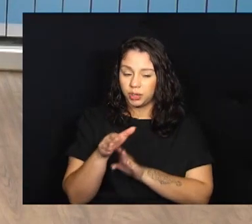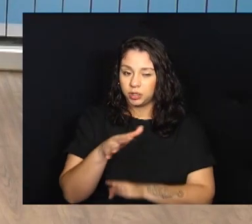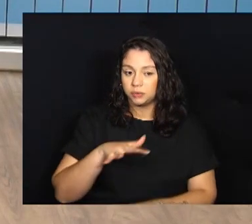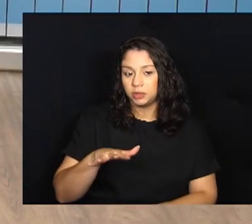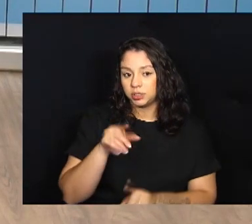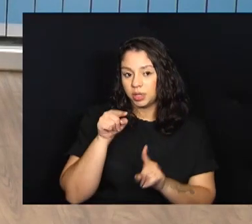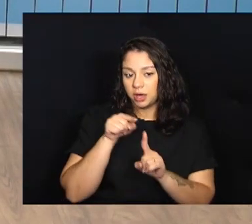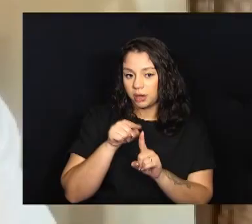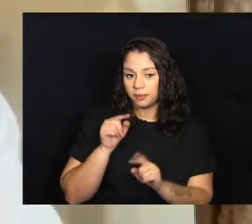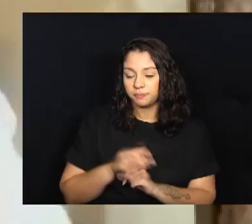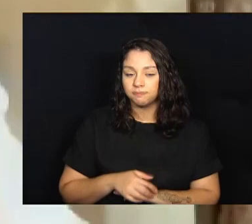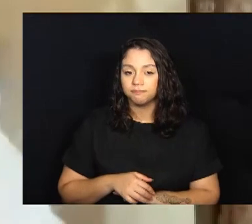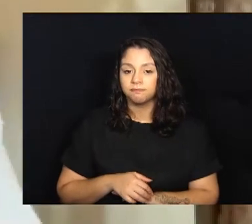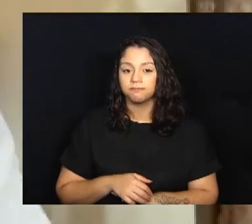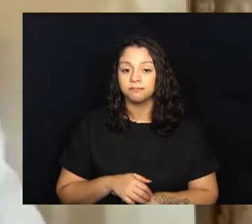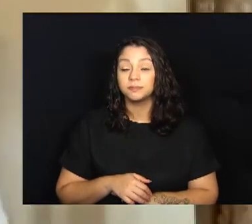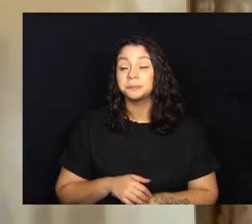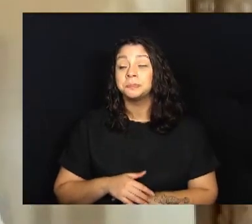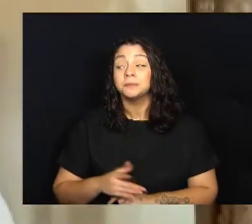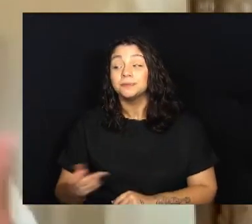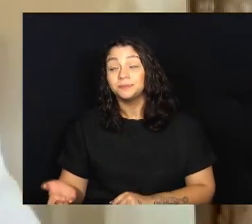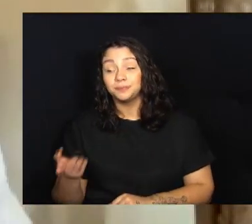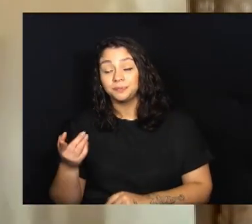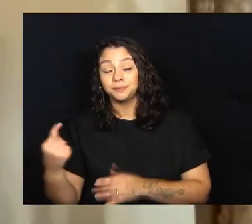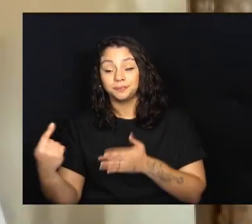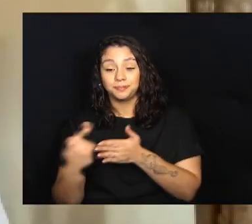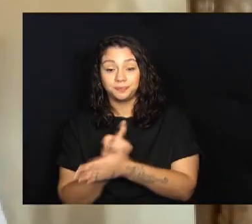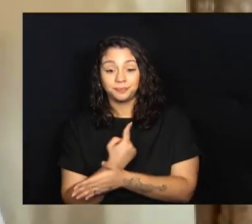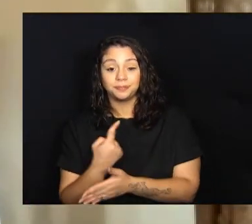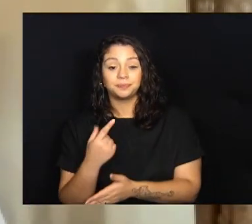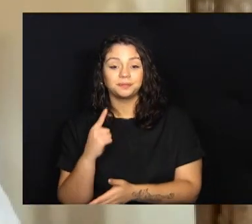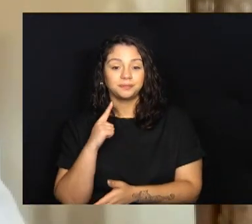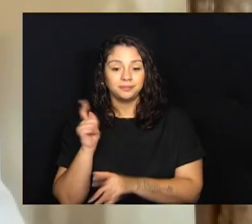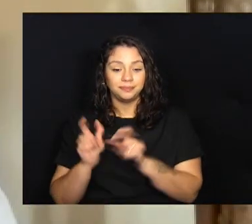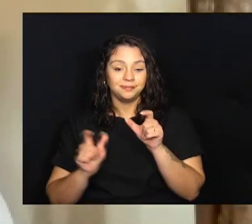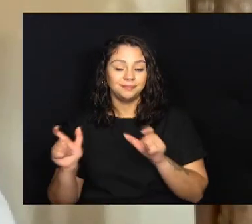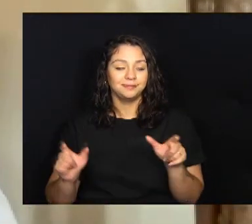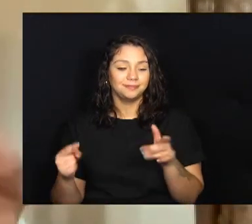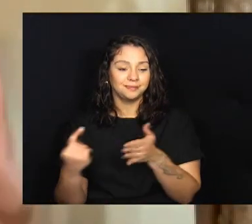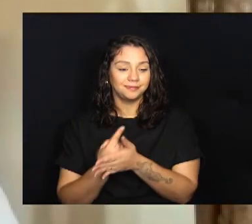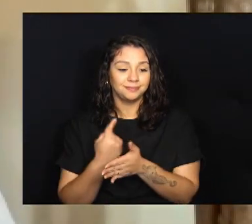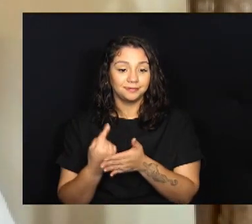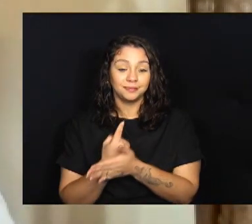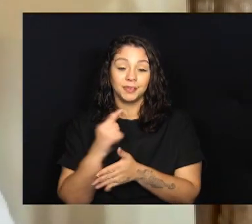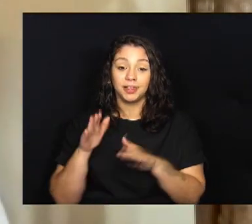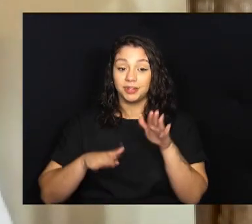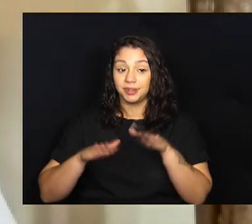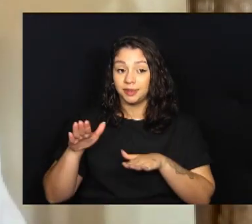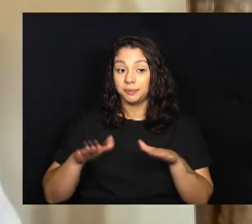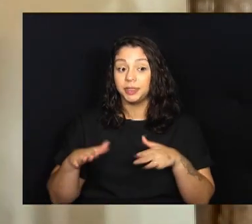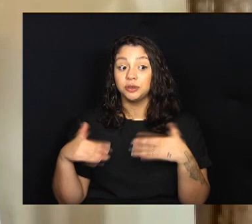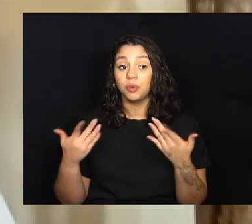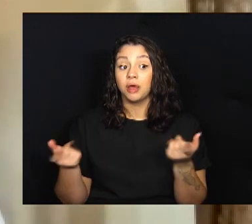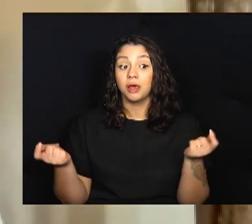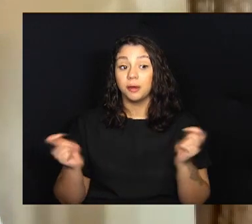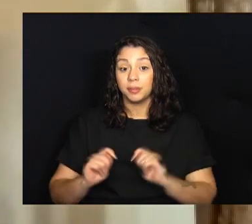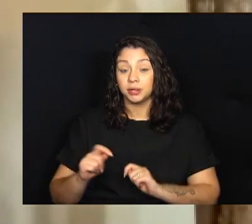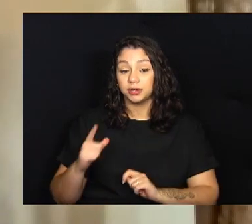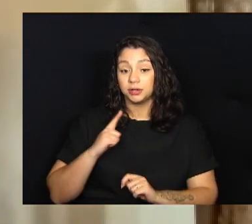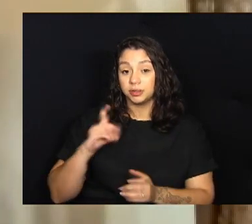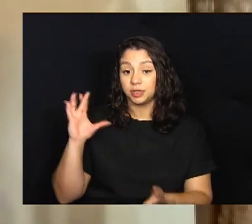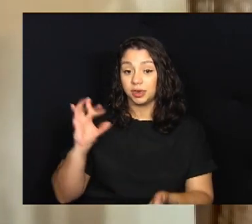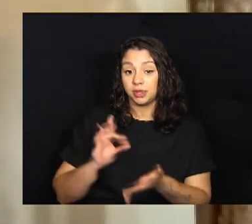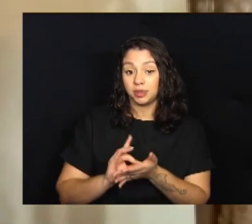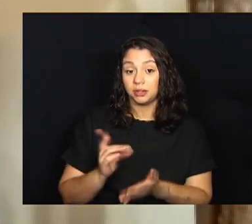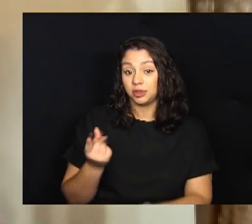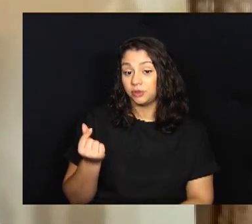sentido? Olha, essa é uma pergunta que a gente escuta muito e depende muito da capacidade, da realidade